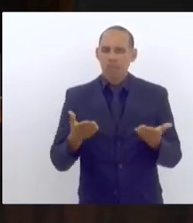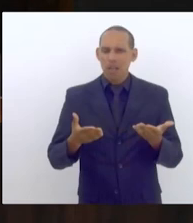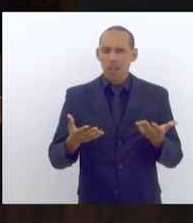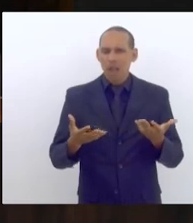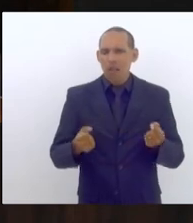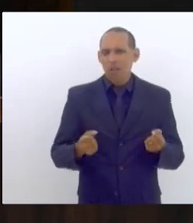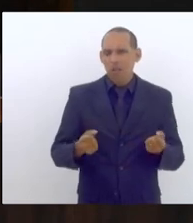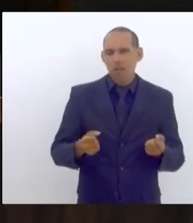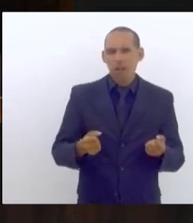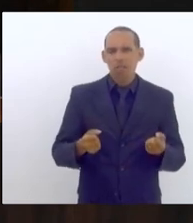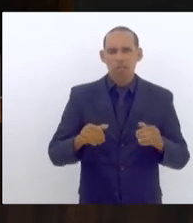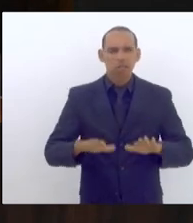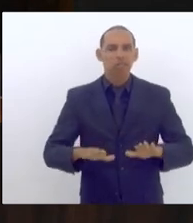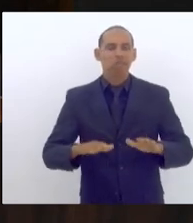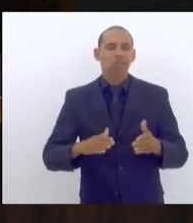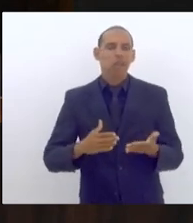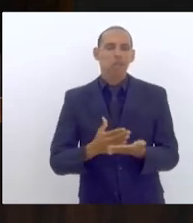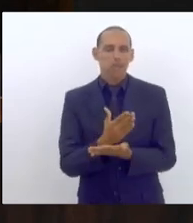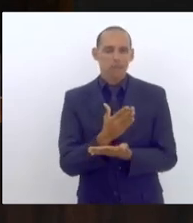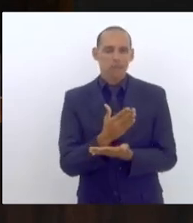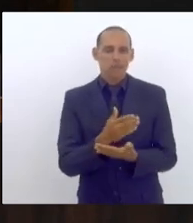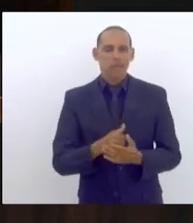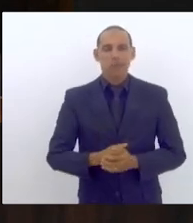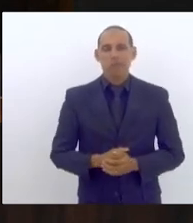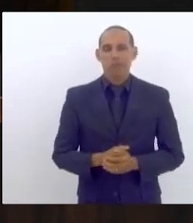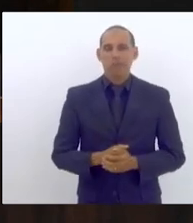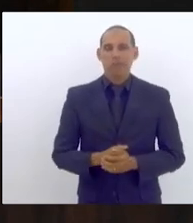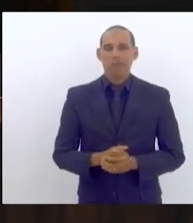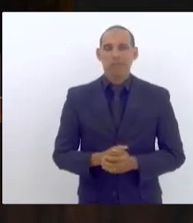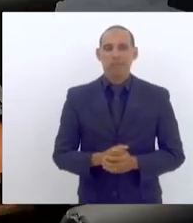mandem como estão. Aprovado.